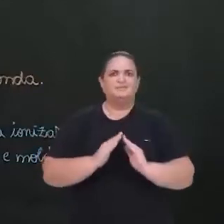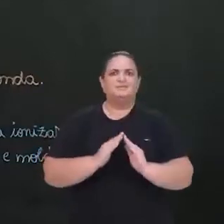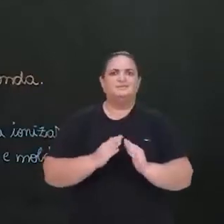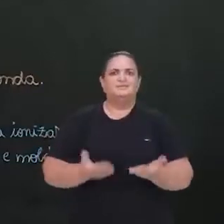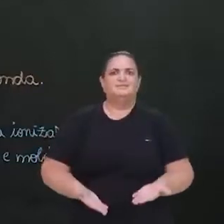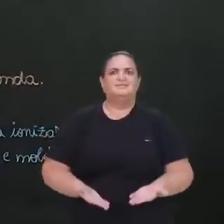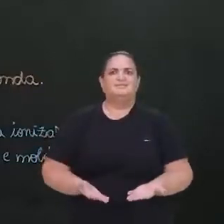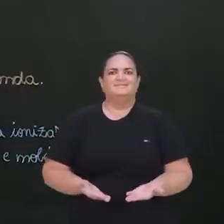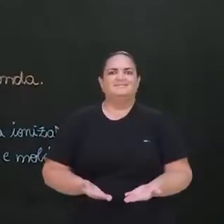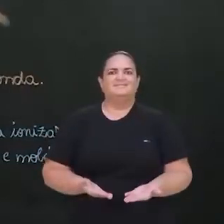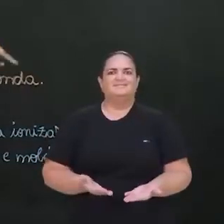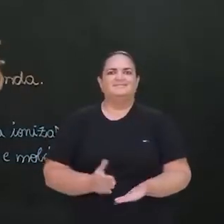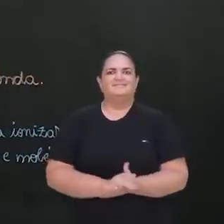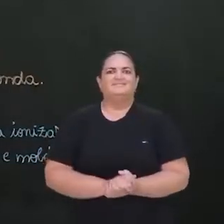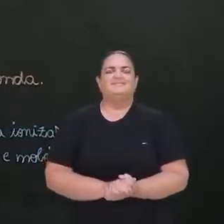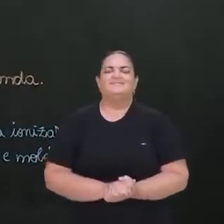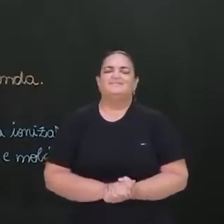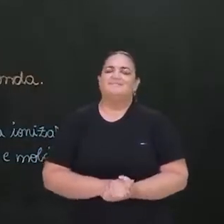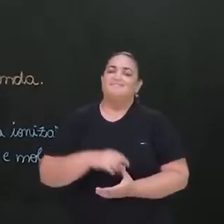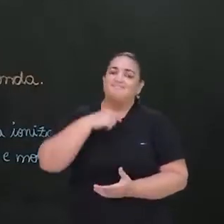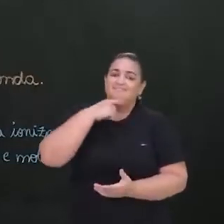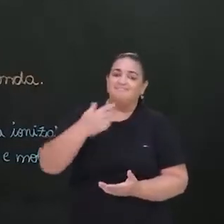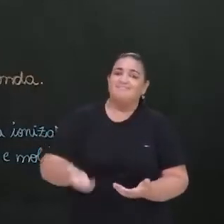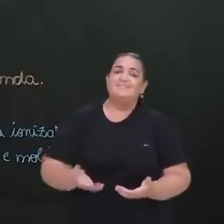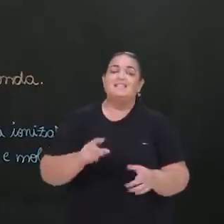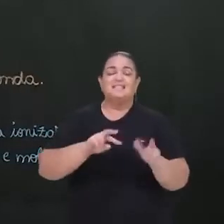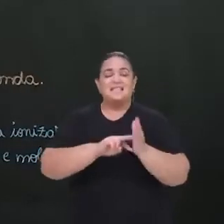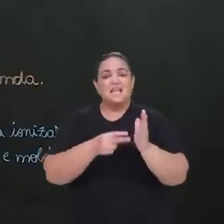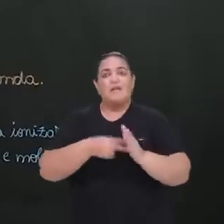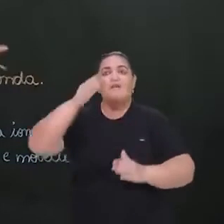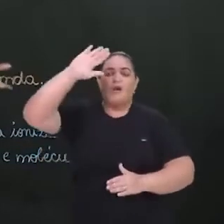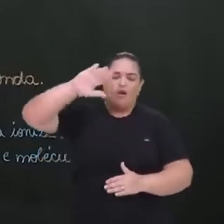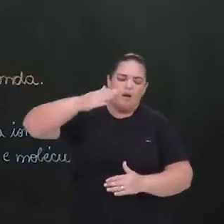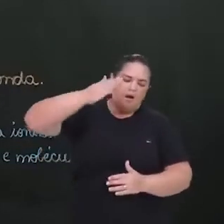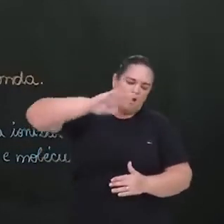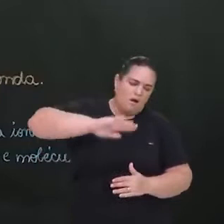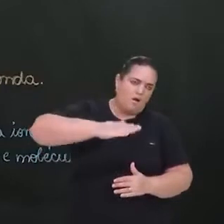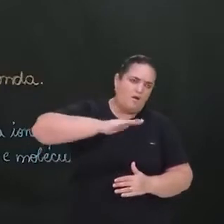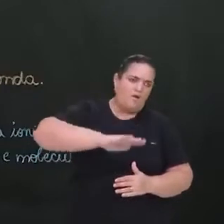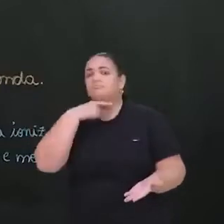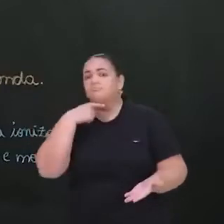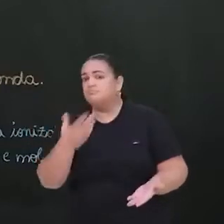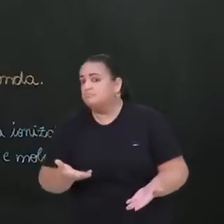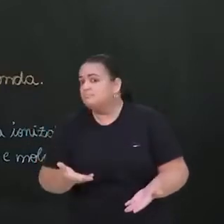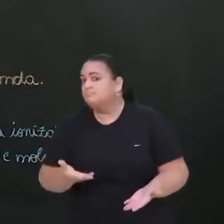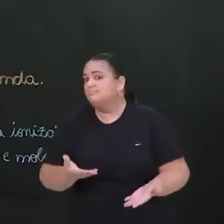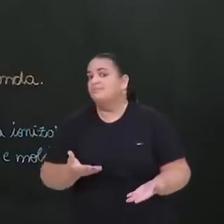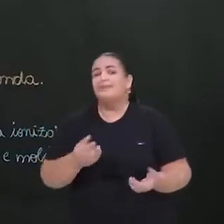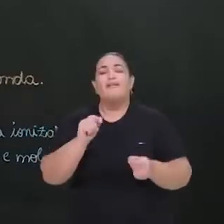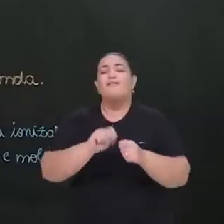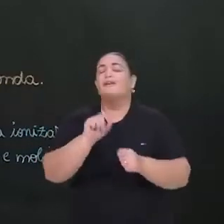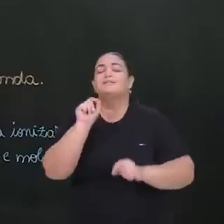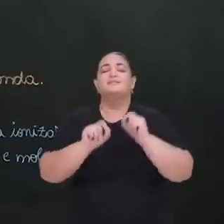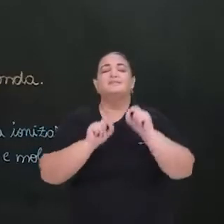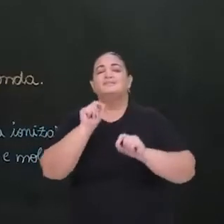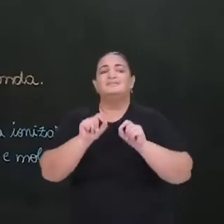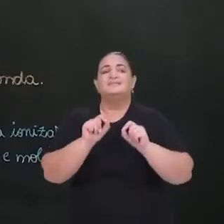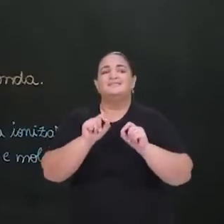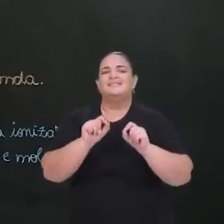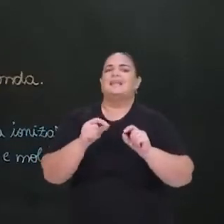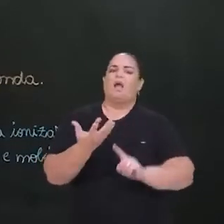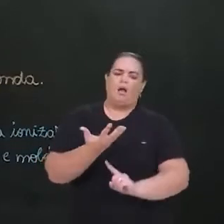da torre de transmissão até ali o seu dispositivo, sua TV. O que se faz então? Eu coloco